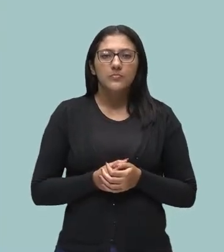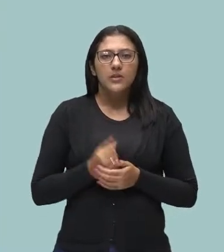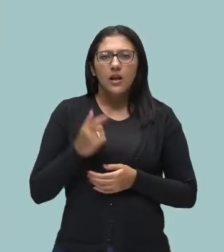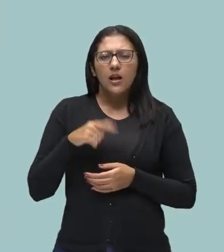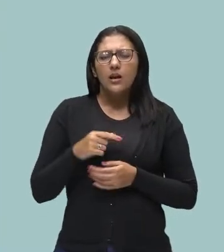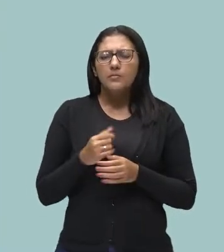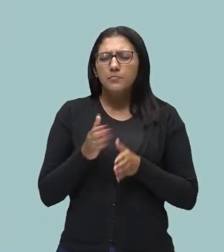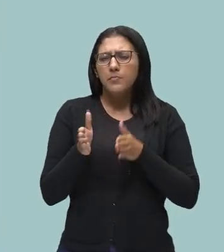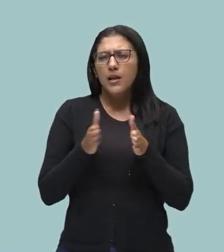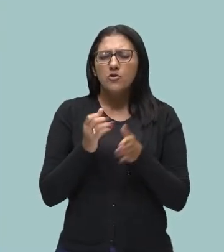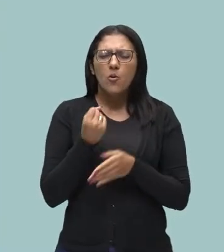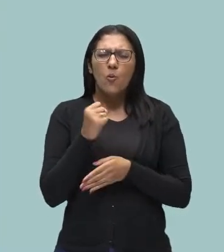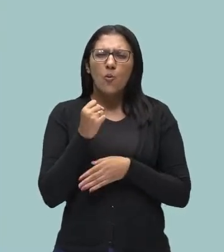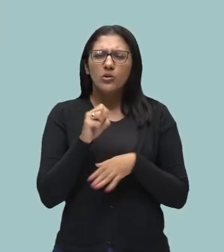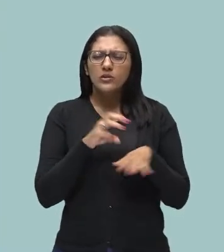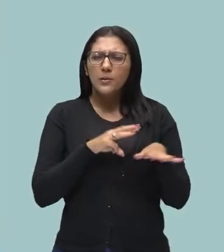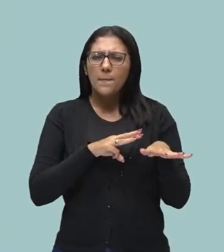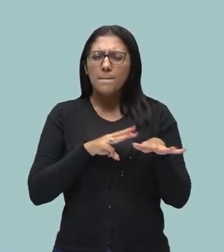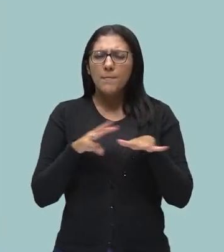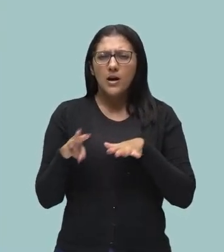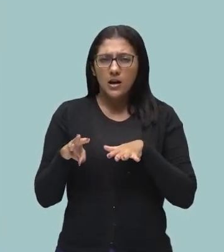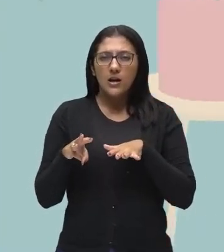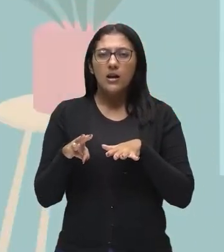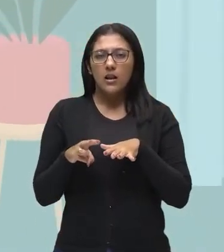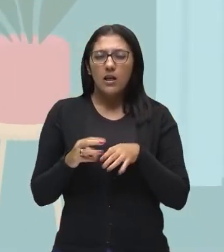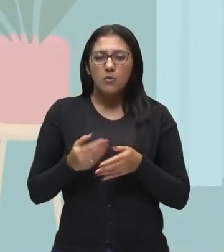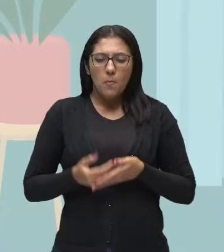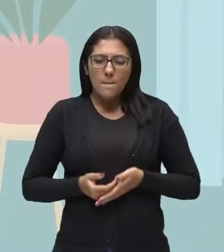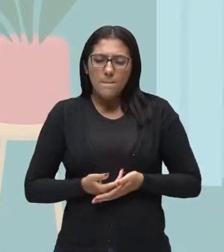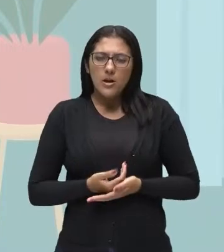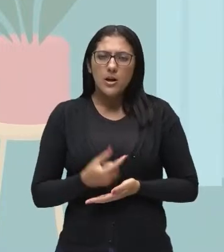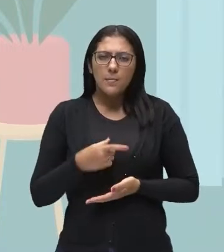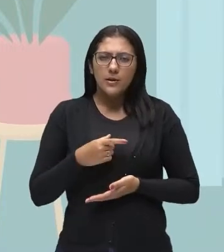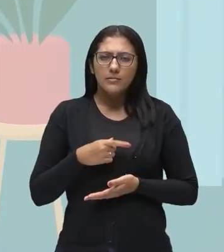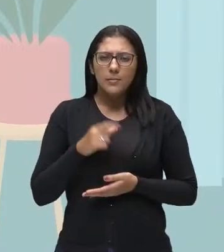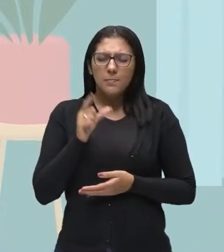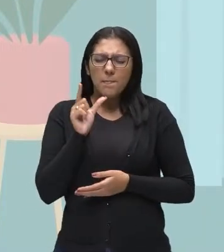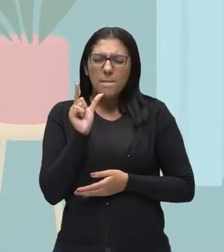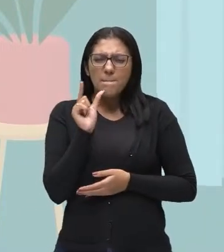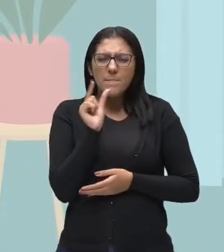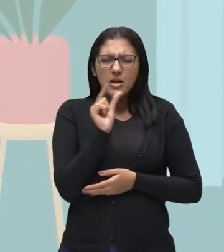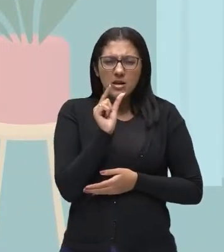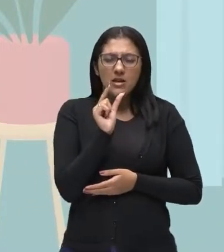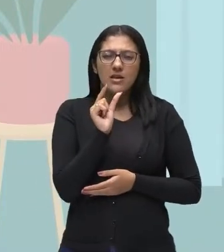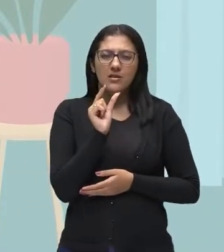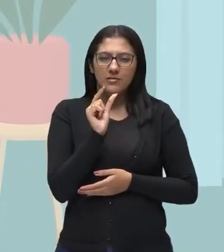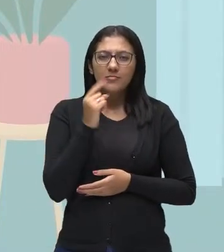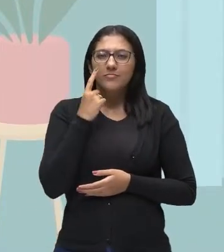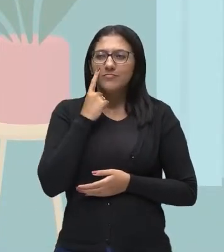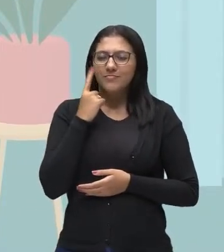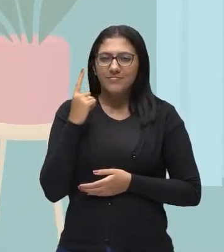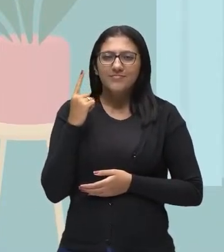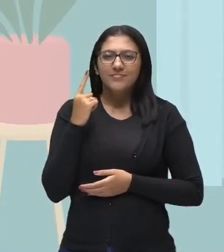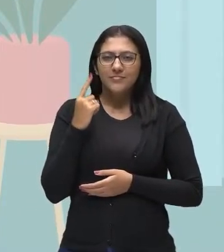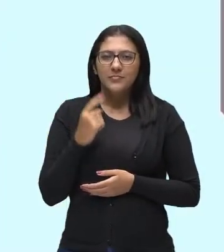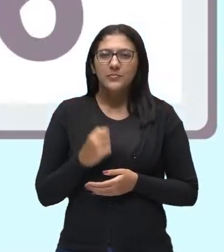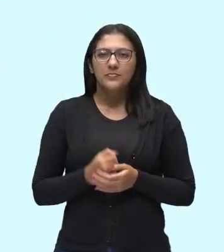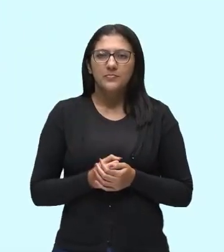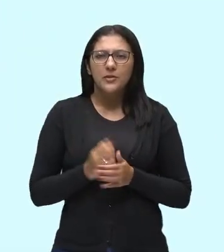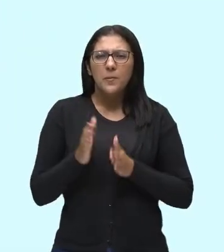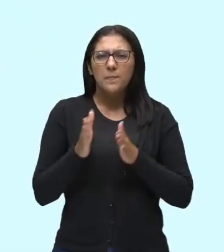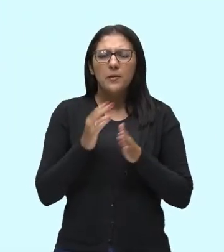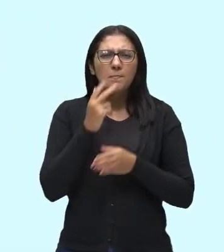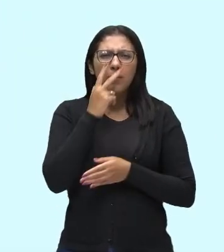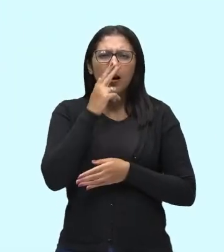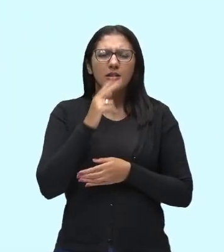8ª semana, o bebê vai ter uns 3 centímetros, tá? O embrião ainda, 8ª semana, tá? Embrião, ok? Mais ou menos o tamanho de um